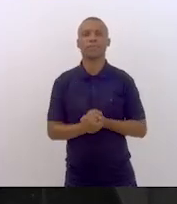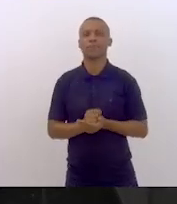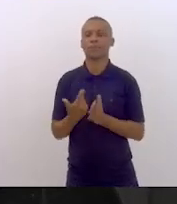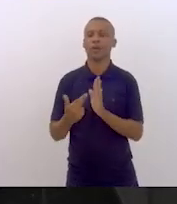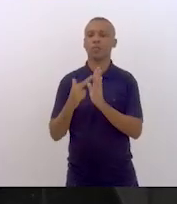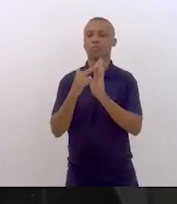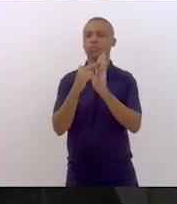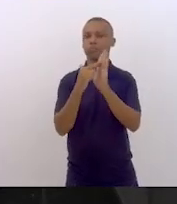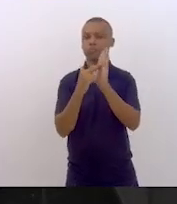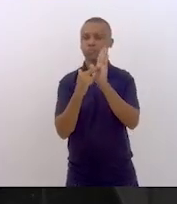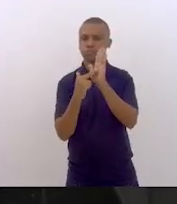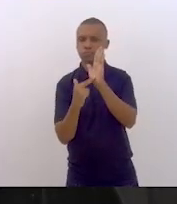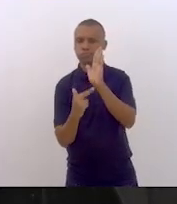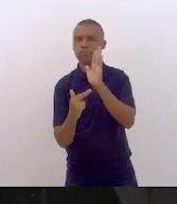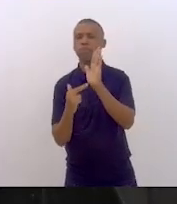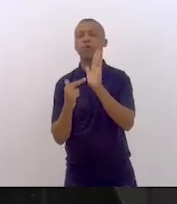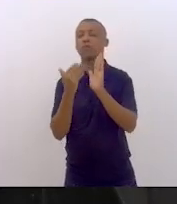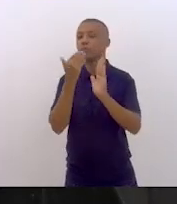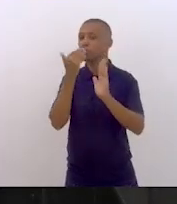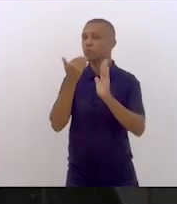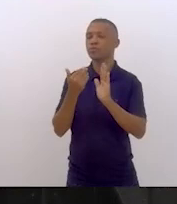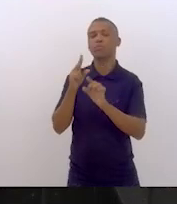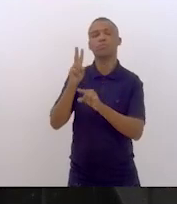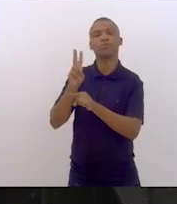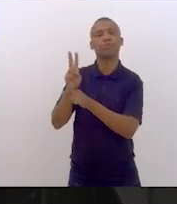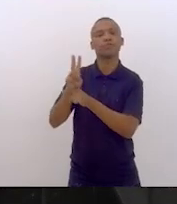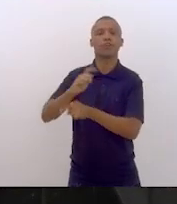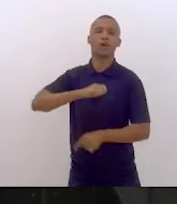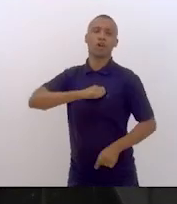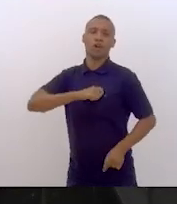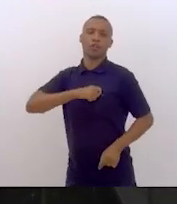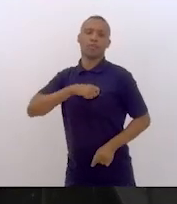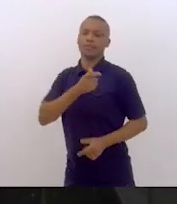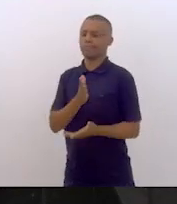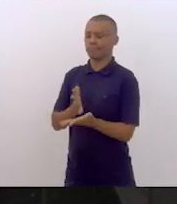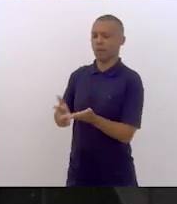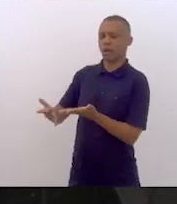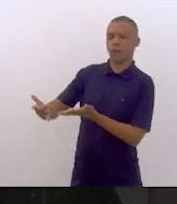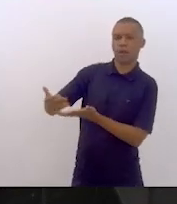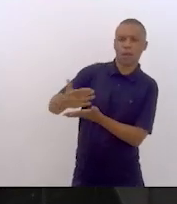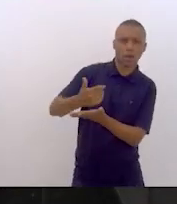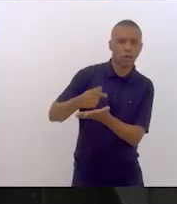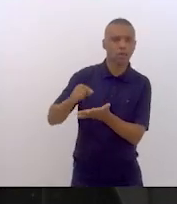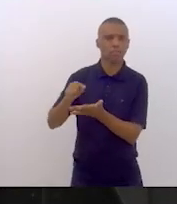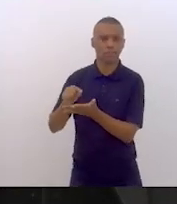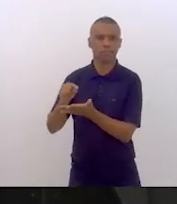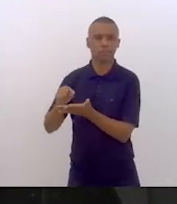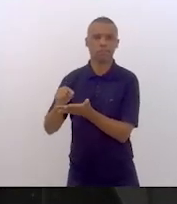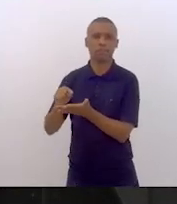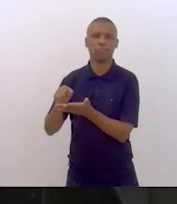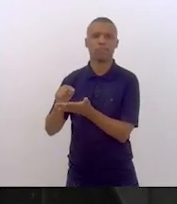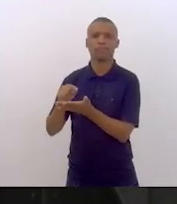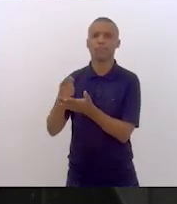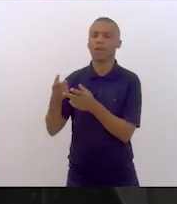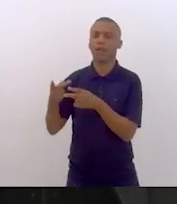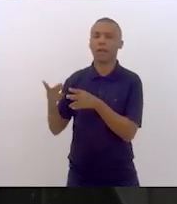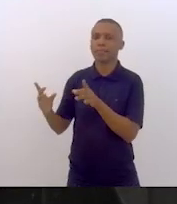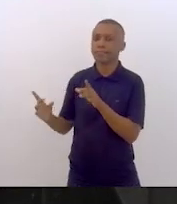do pedido de inspeção de para realização de auditorias devidamente